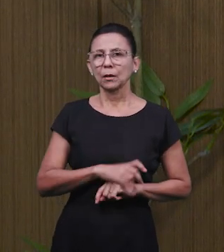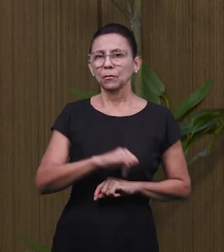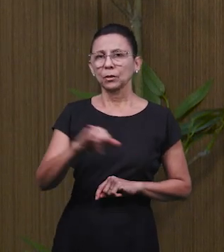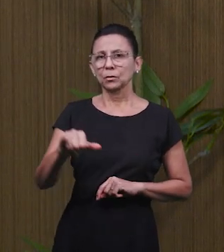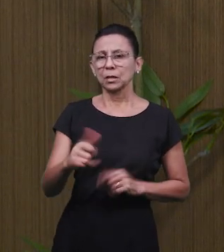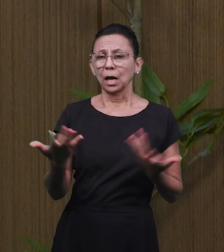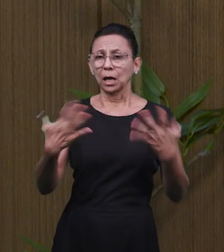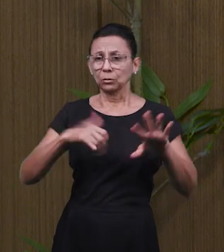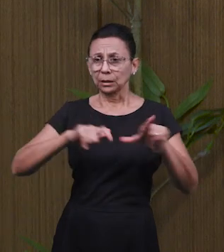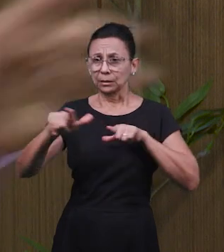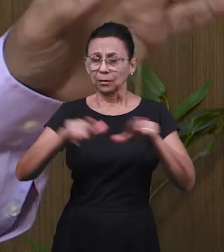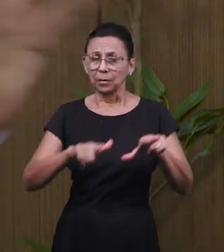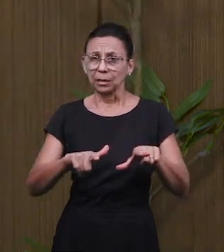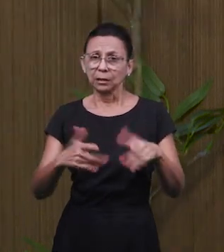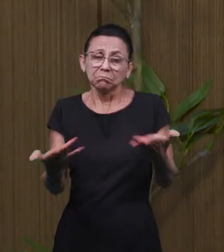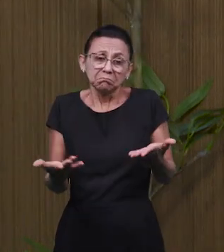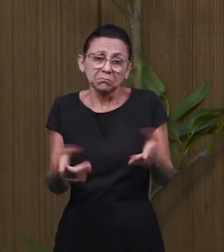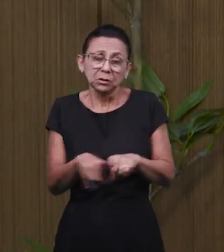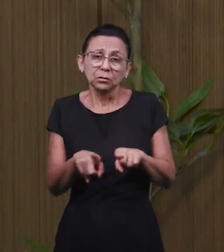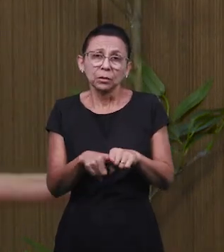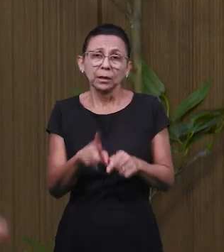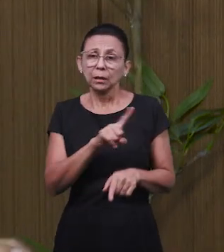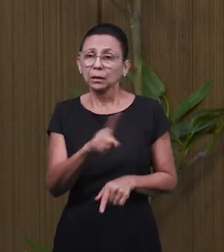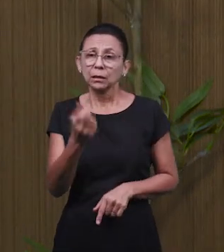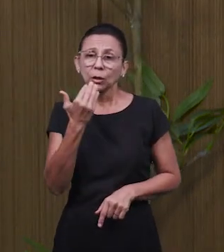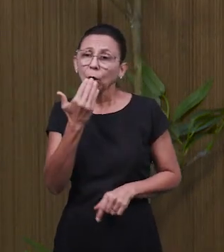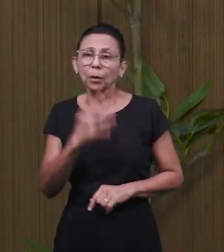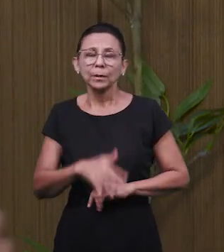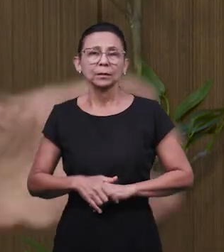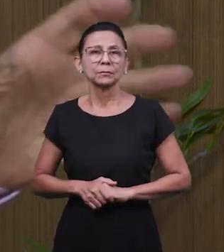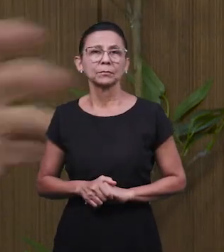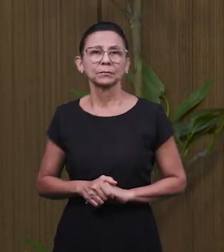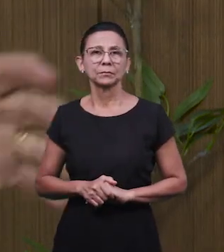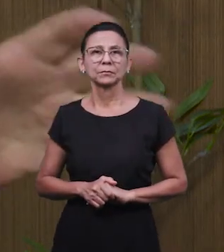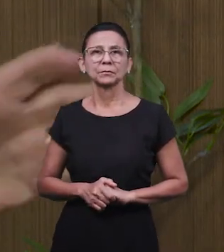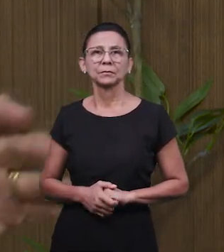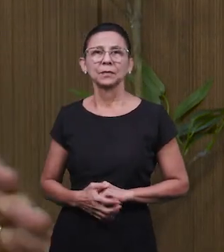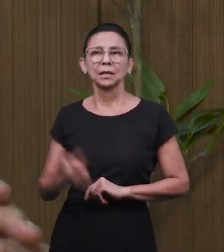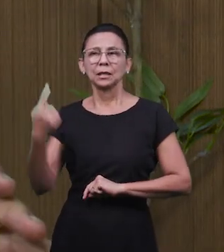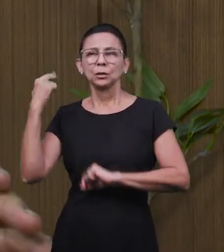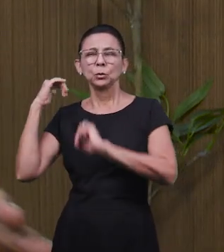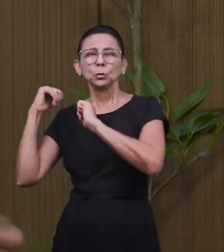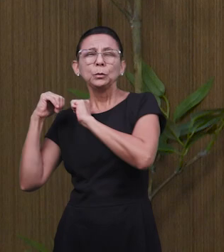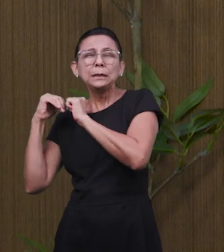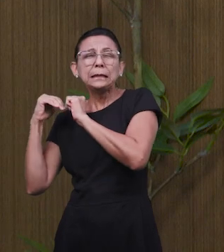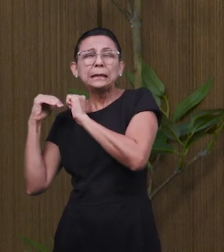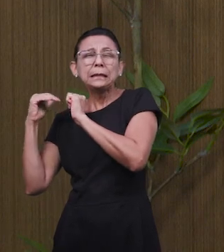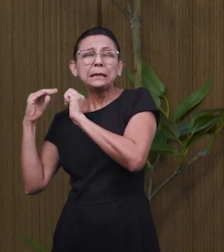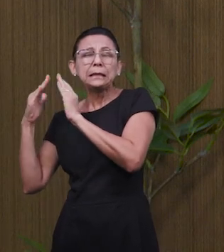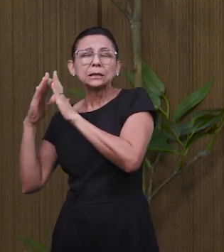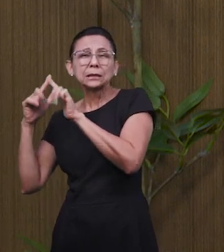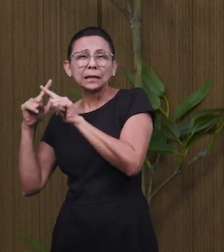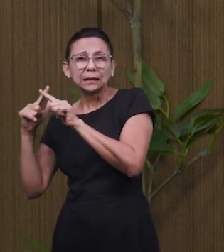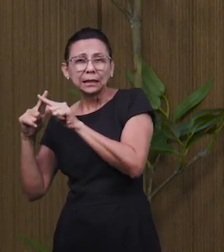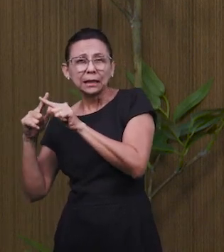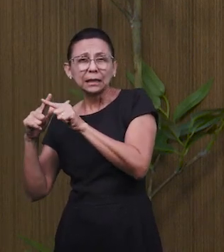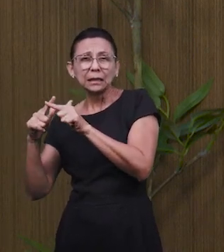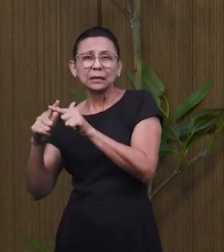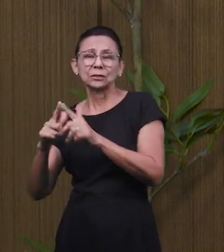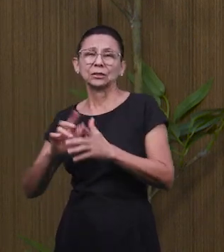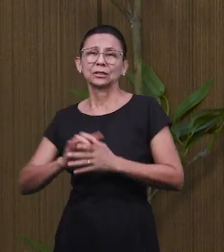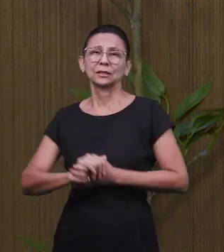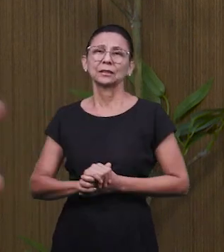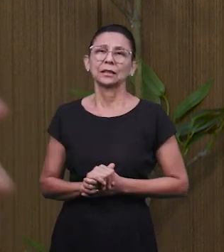coma. Não perseverou na igreja primitiva. Aquilo acabou. Foi só no iníciozinho da igreja. Depois, mesmo na vida